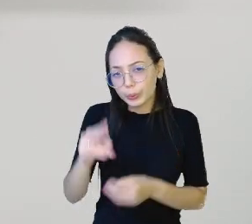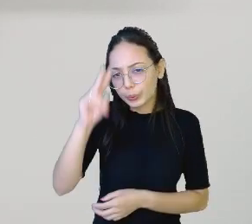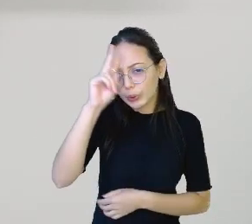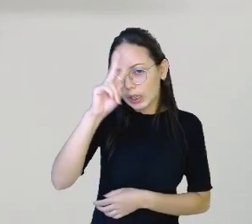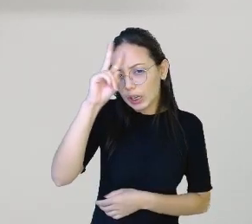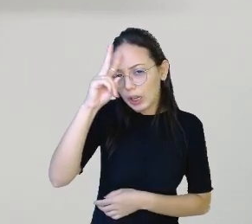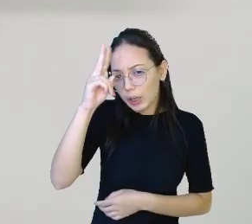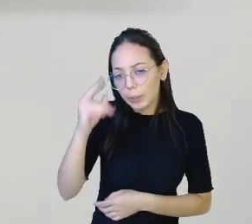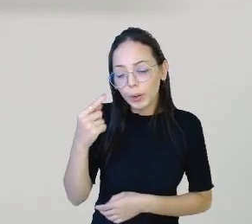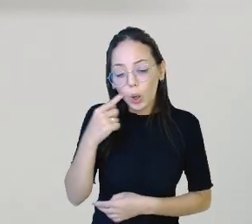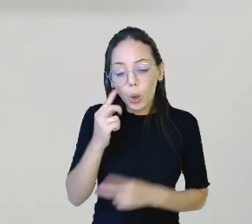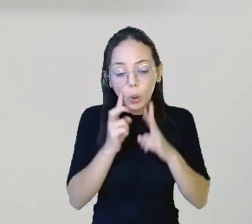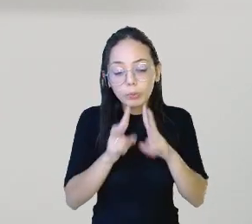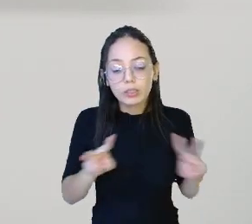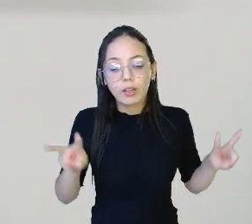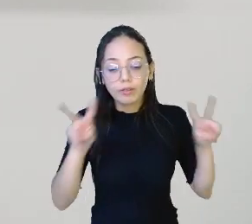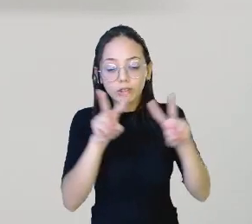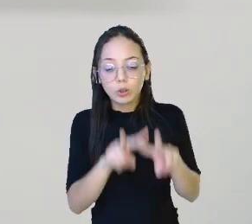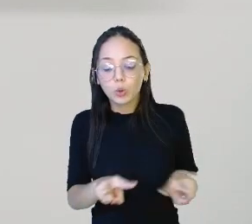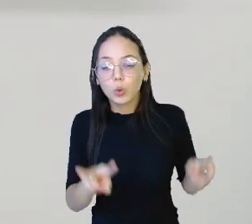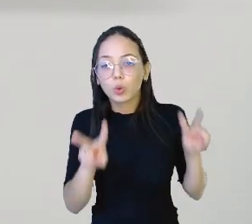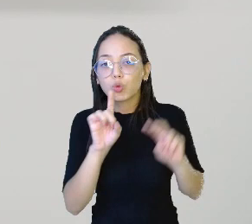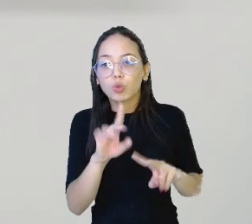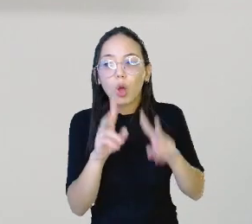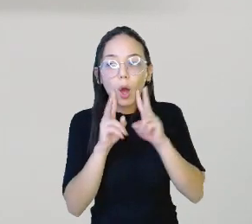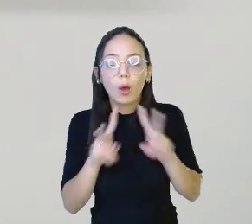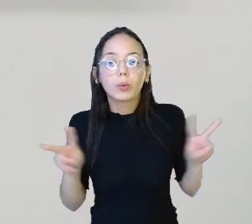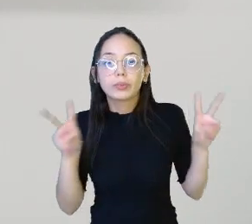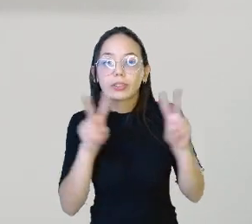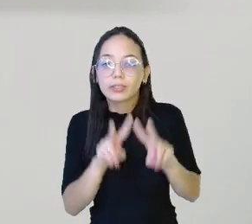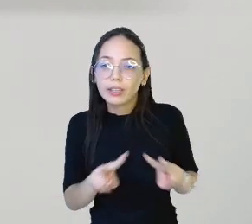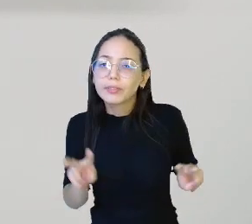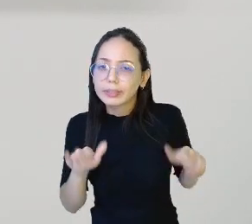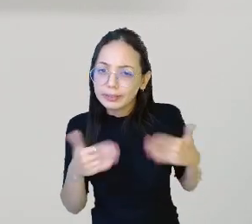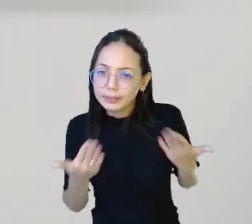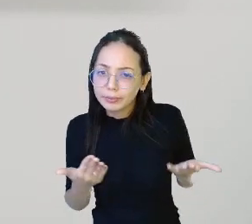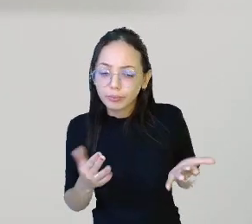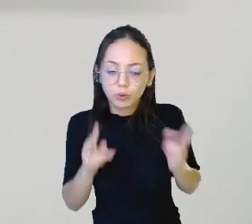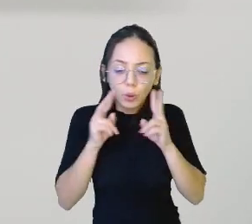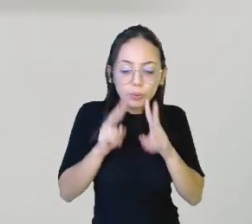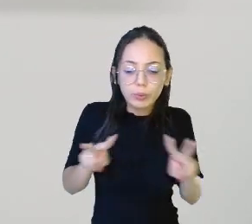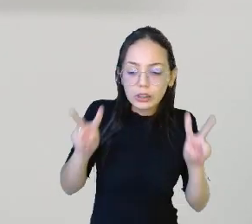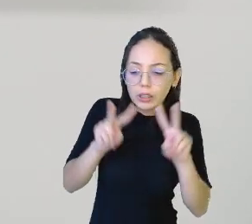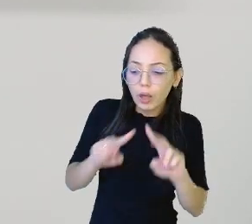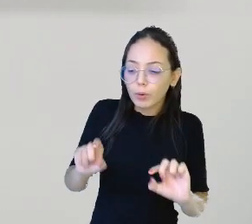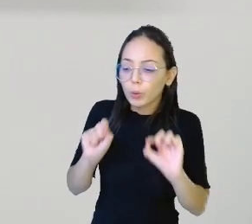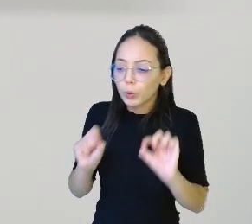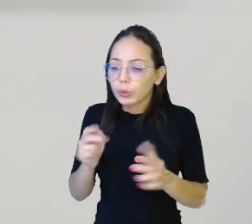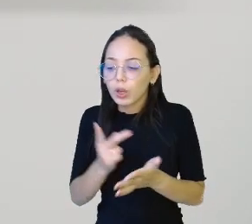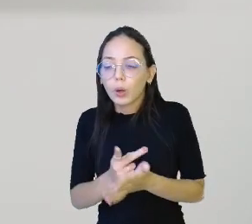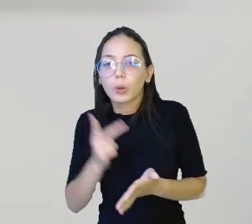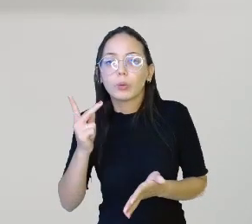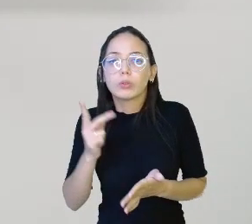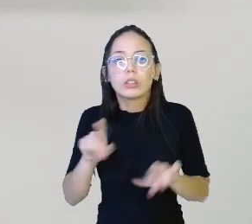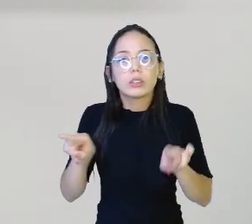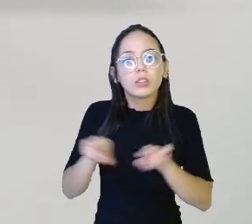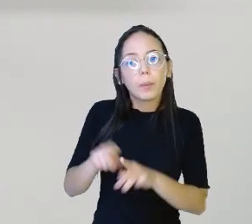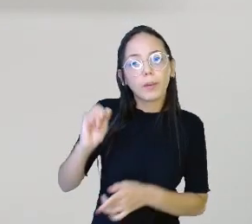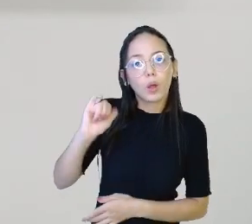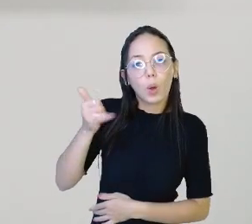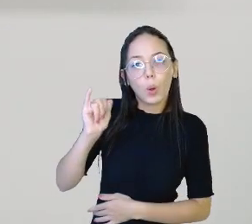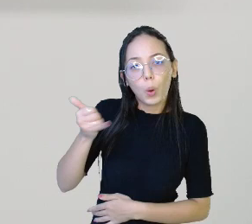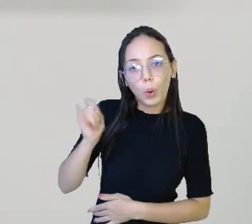que o narrador observador é aquele que apenas observa. Ele observa o que se passa e